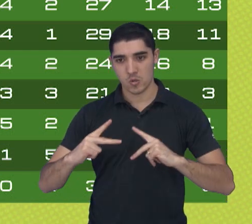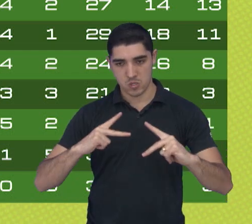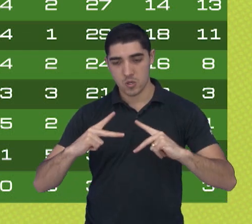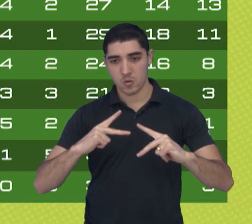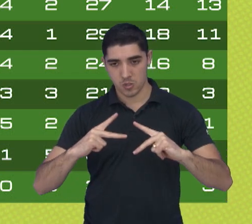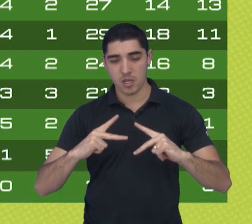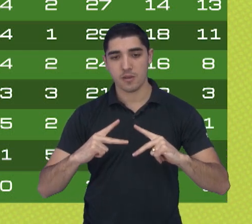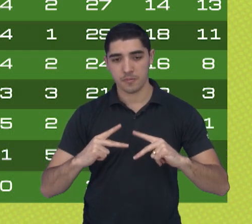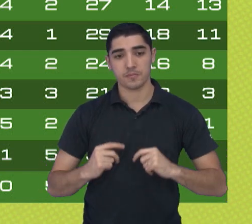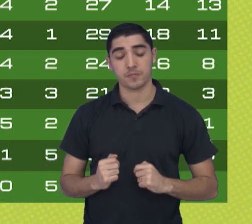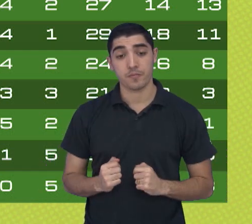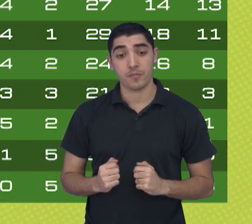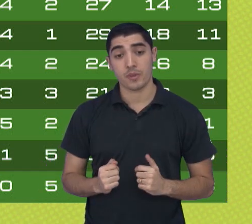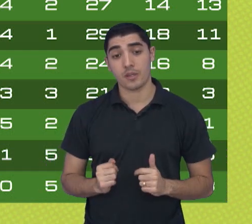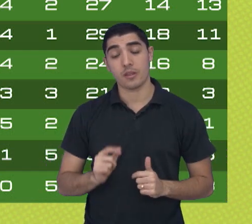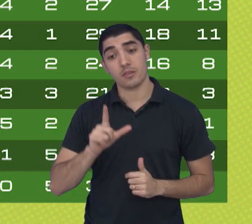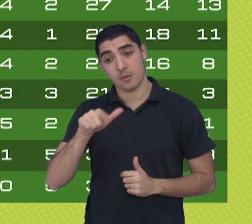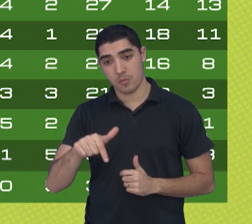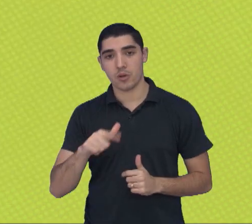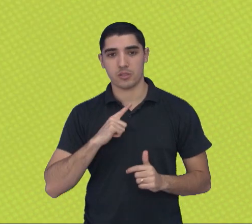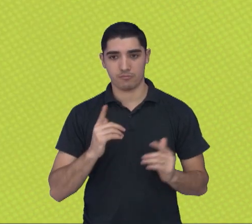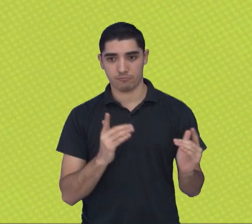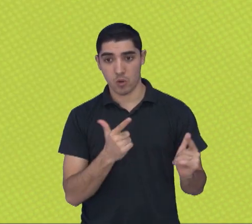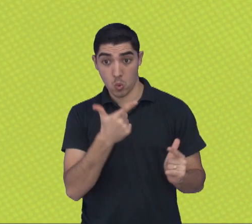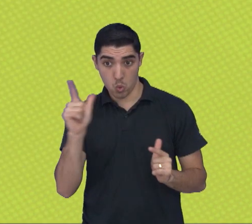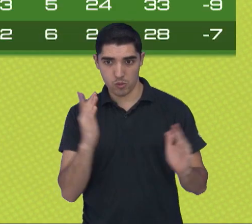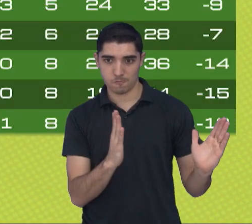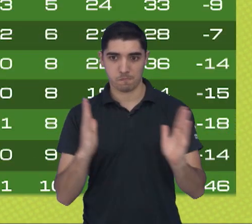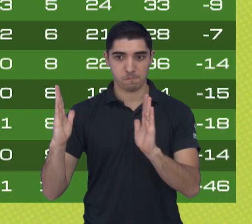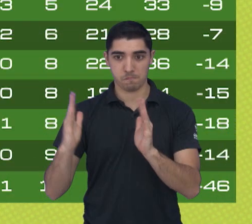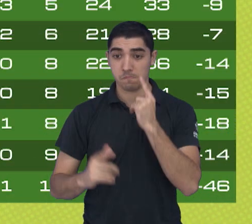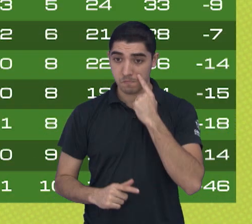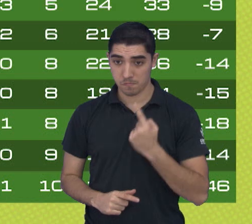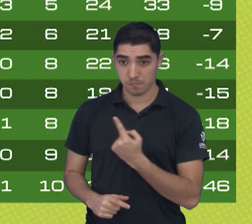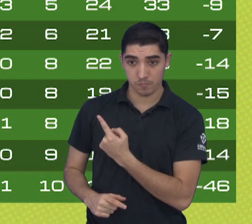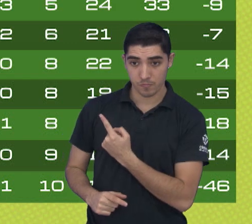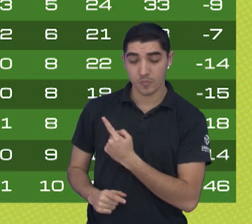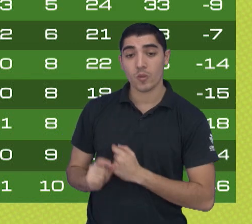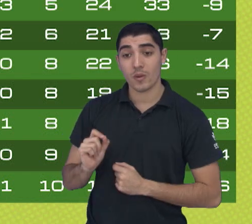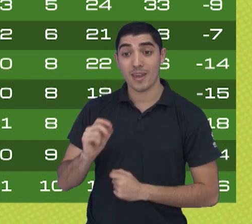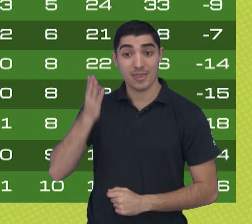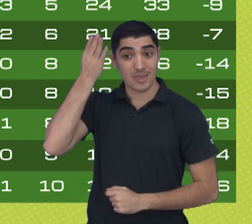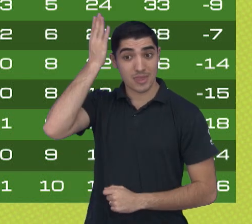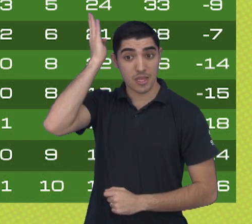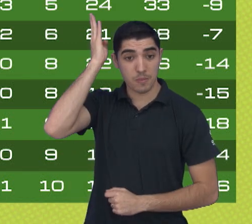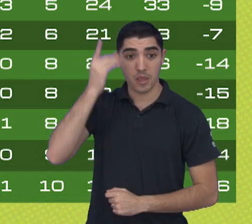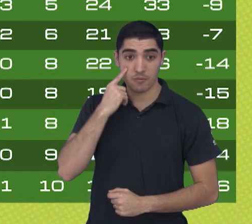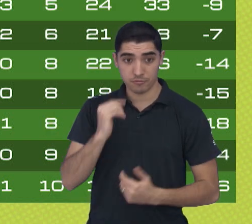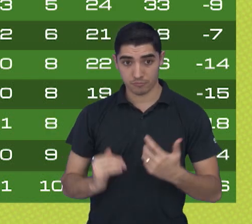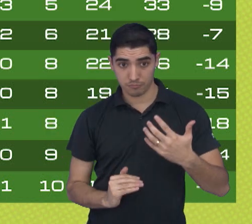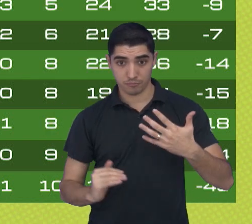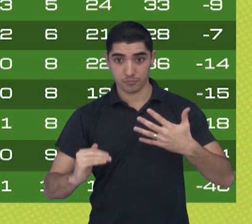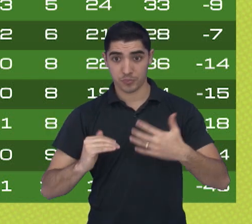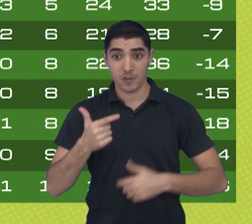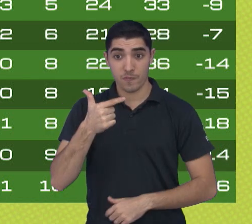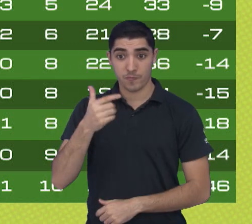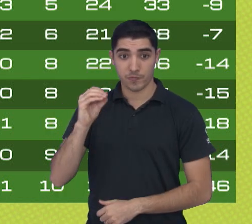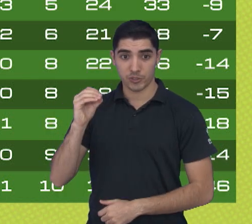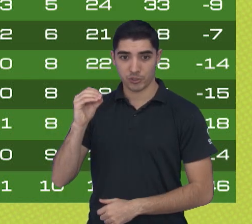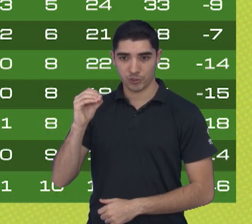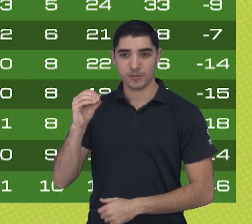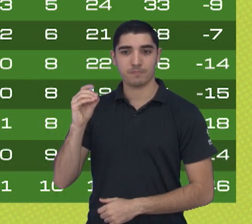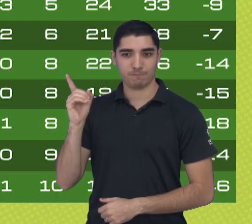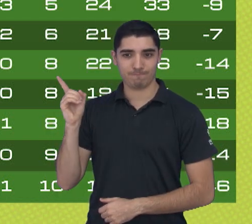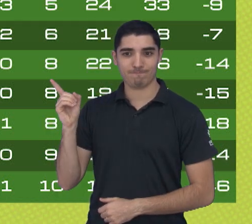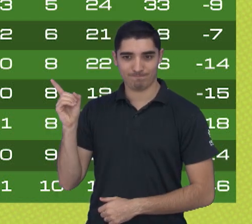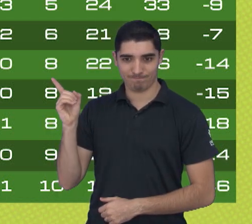tabela, 11º colocado. A gente vira a tabela para ver o posicionamento do Taubaté. Agora é o 20º colocado, o Taubaté aparece com